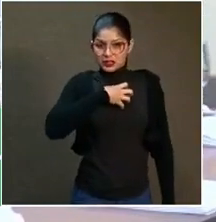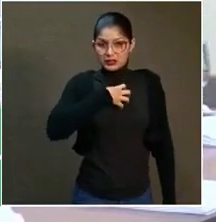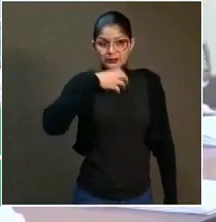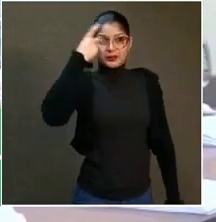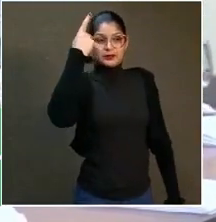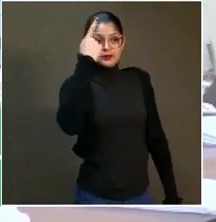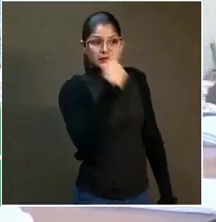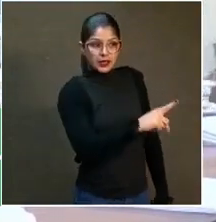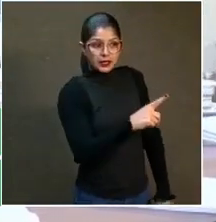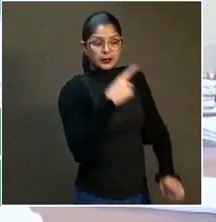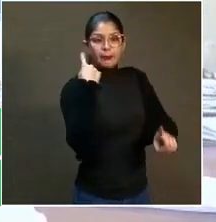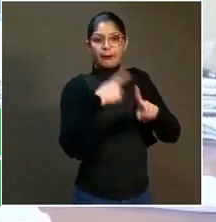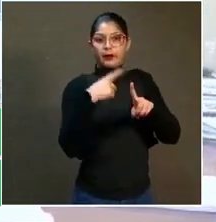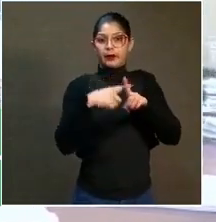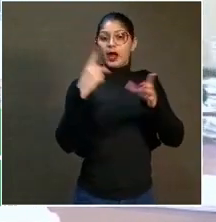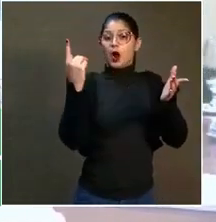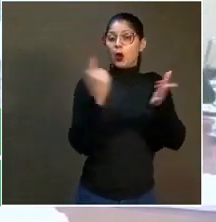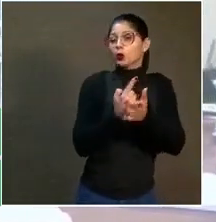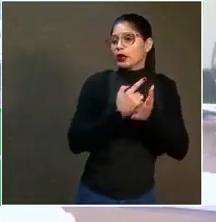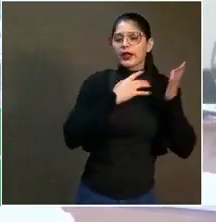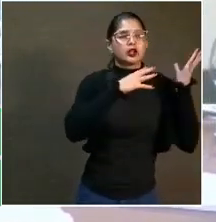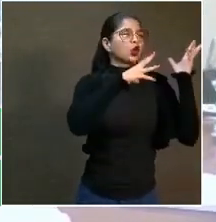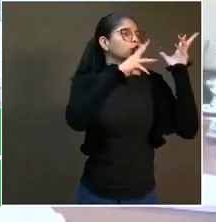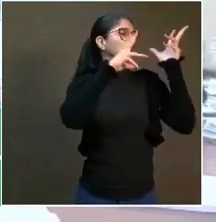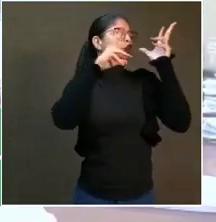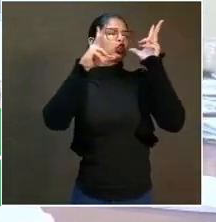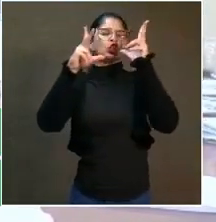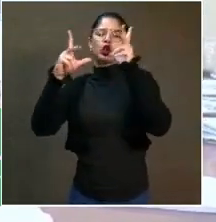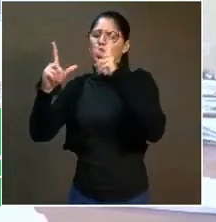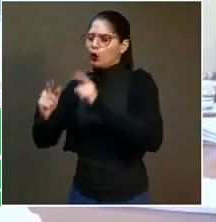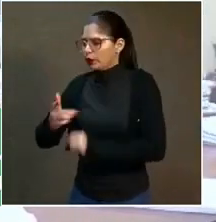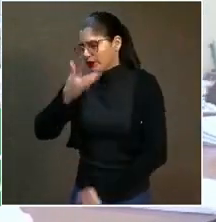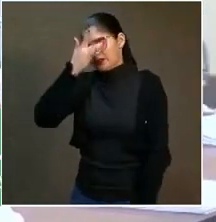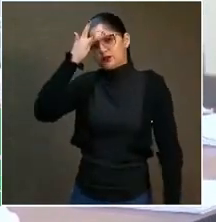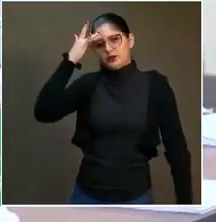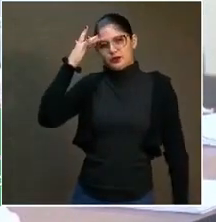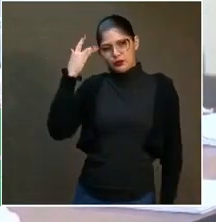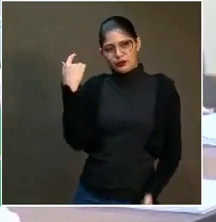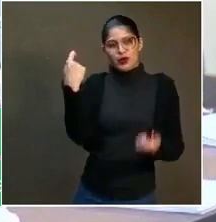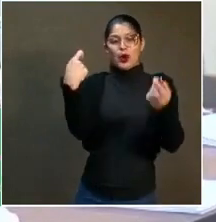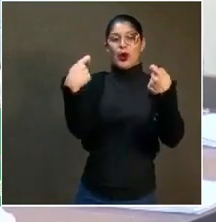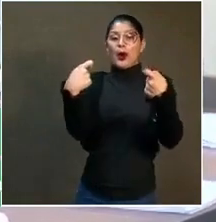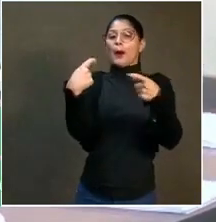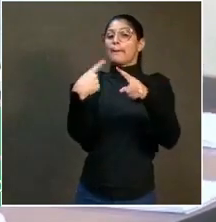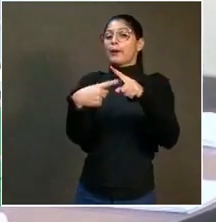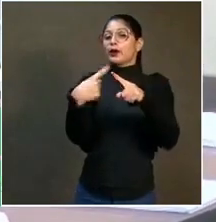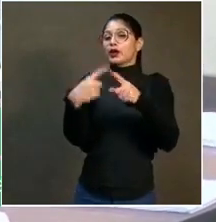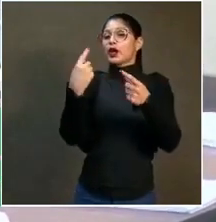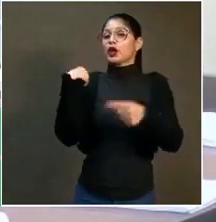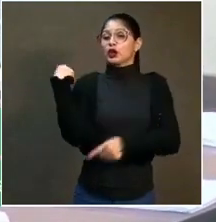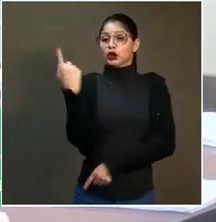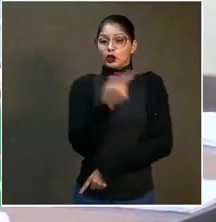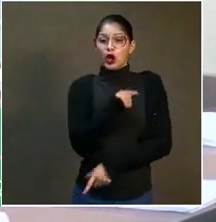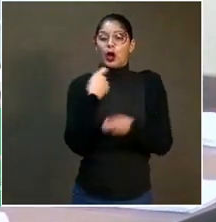com você, acontece comigo e com qualquer pessoa, porque nós precisamos de